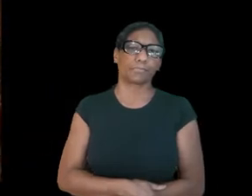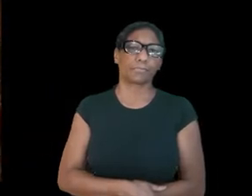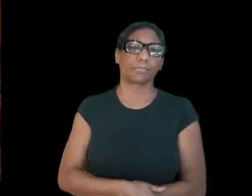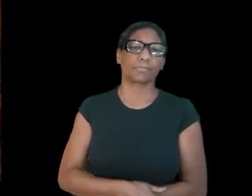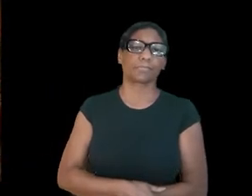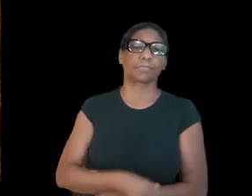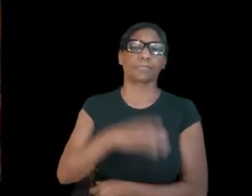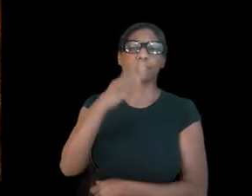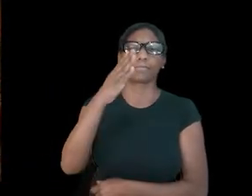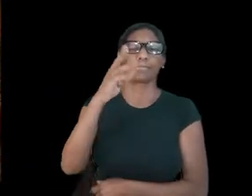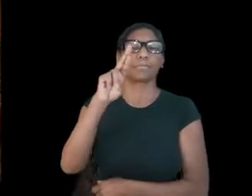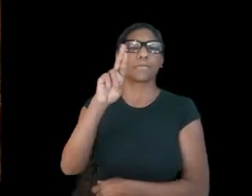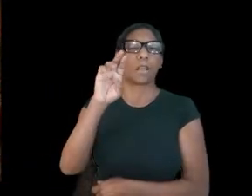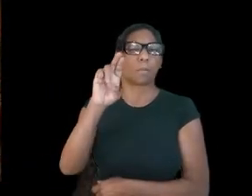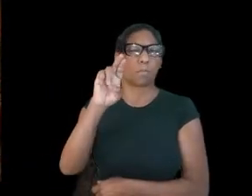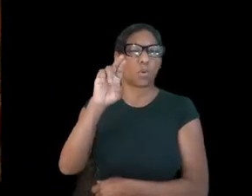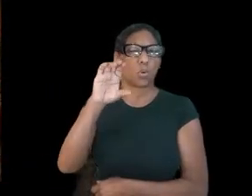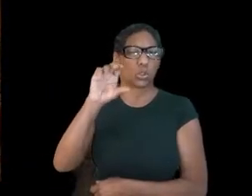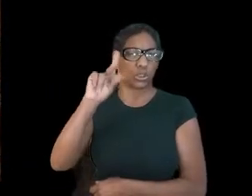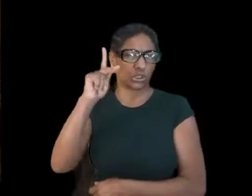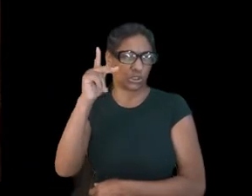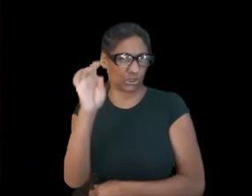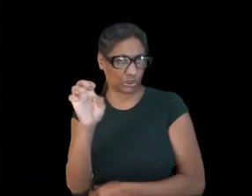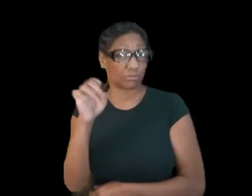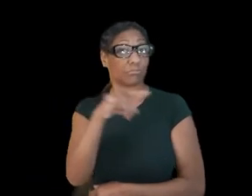Brooke Shaden,